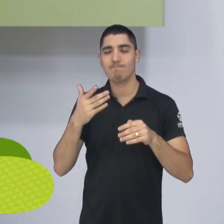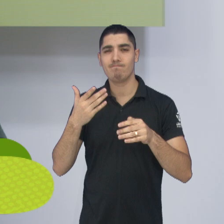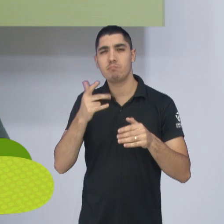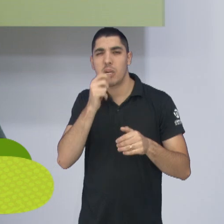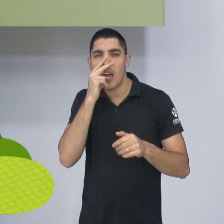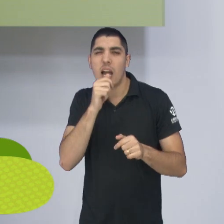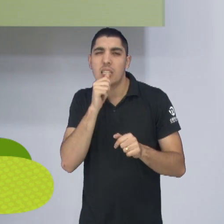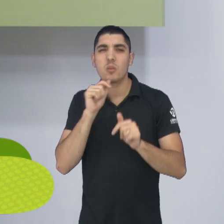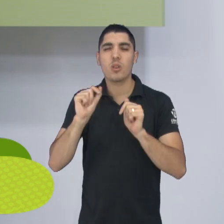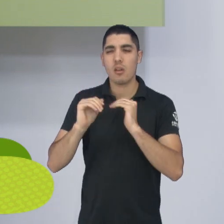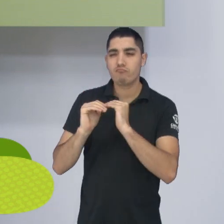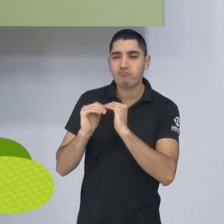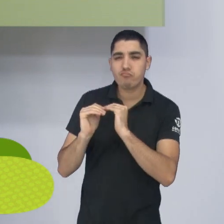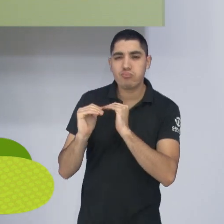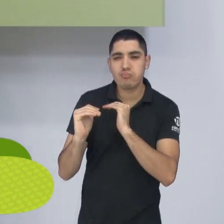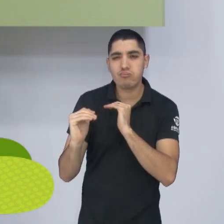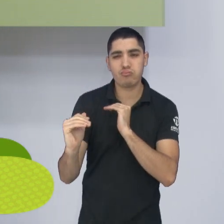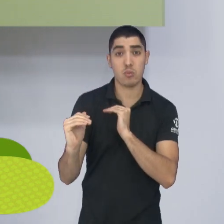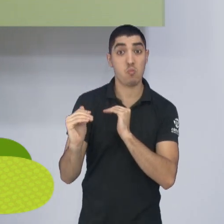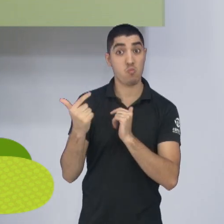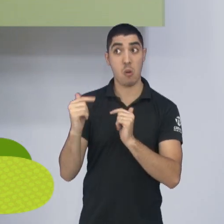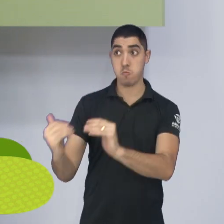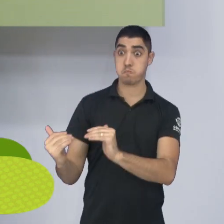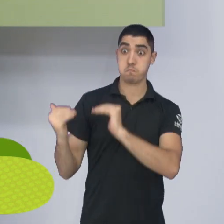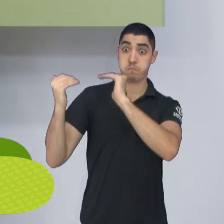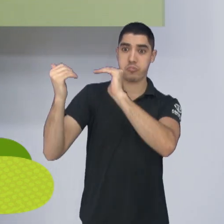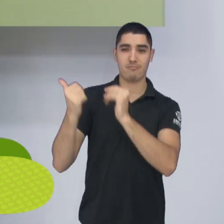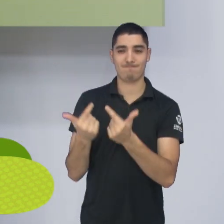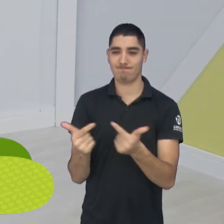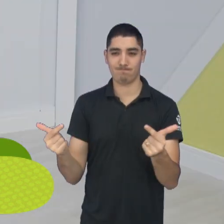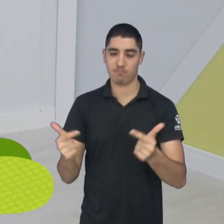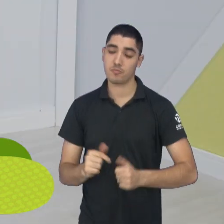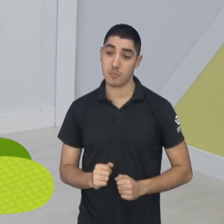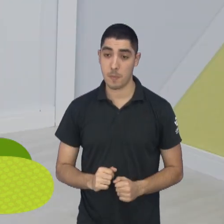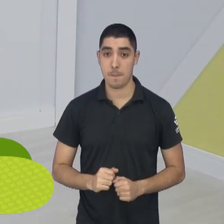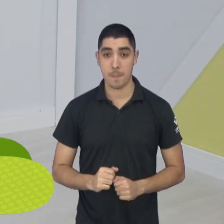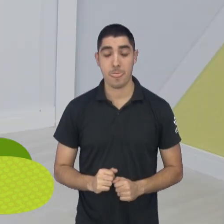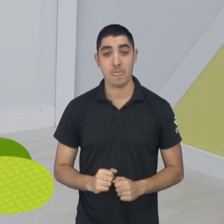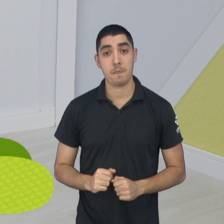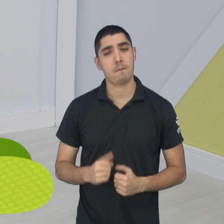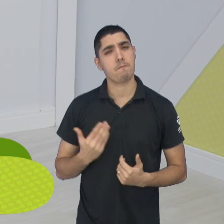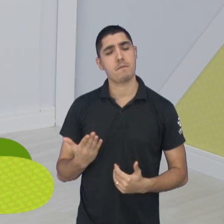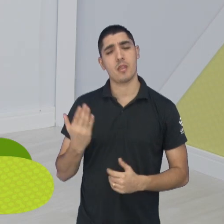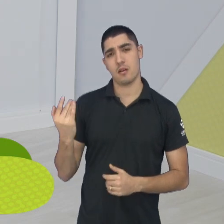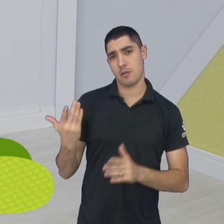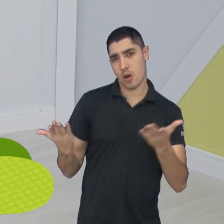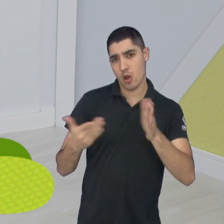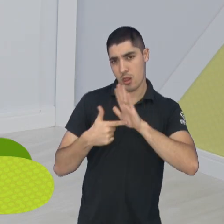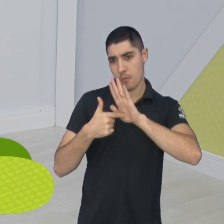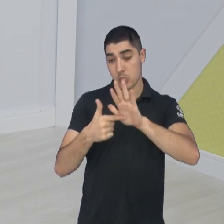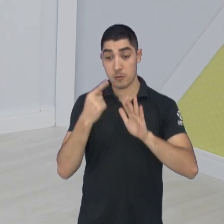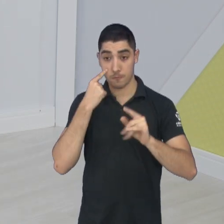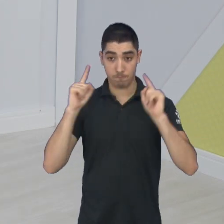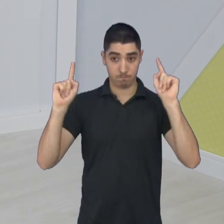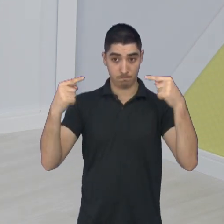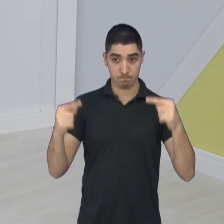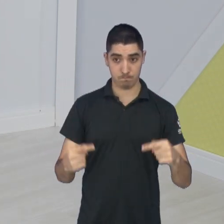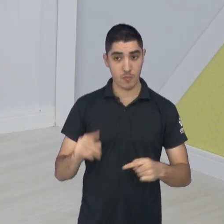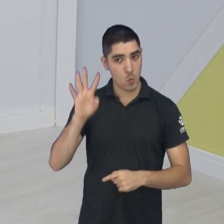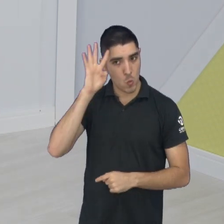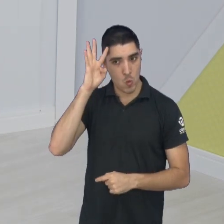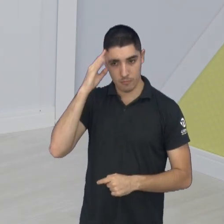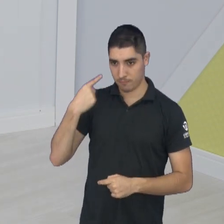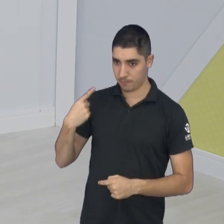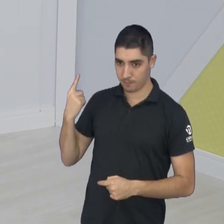baixo. Então, mas é importante pontuar em casa sempre. Pois é. Ô, Piteco, coloca pra gente aqui os jogos da última quarta-feira, os jogos da